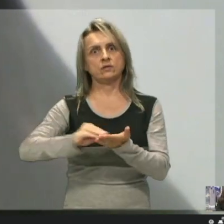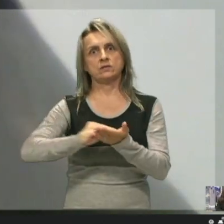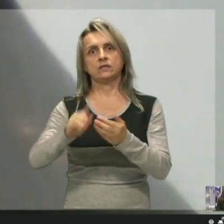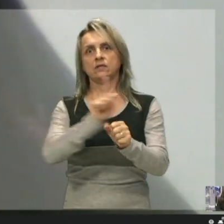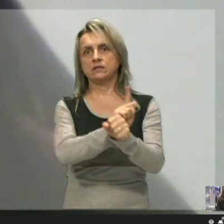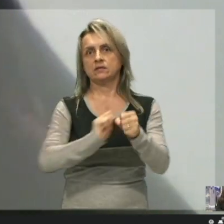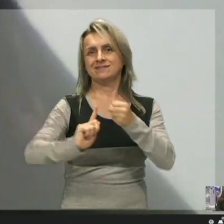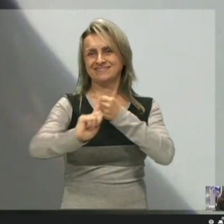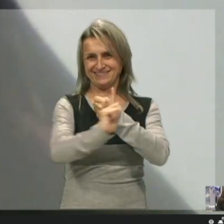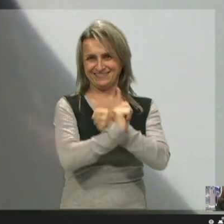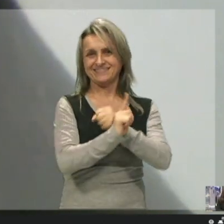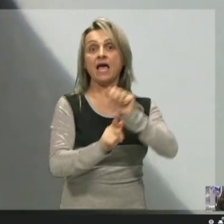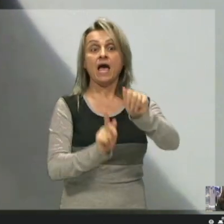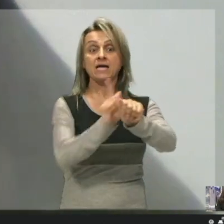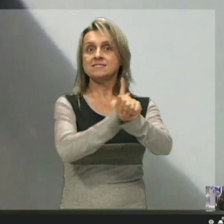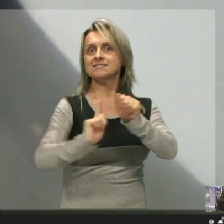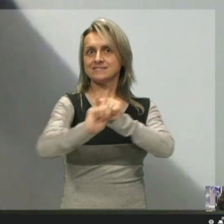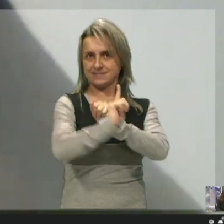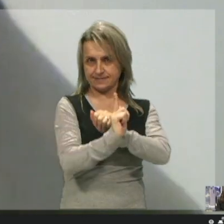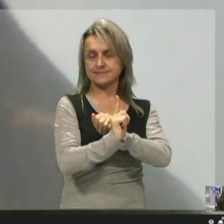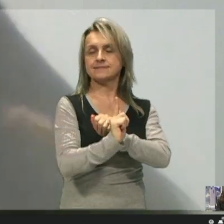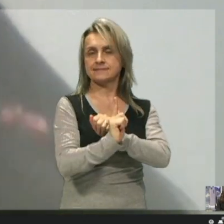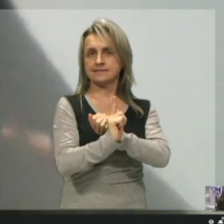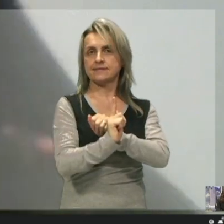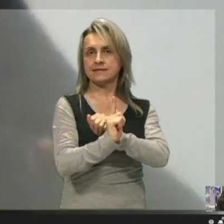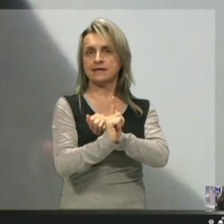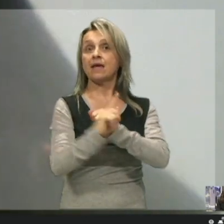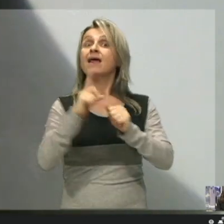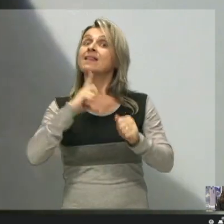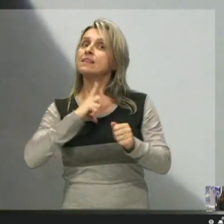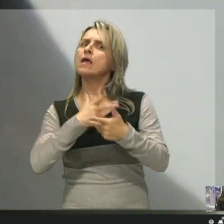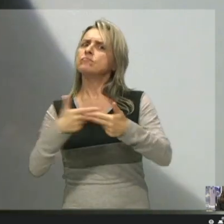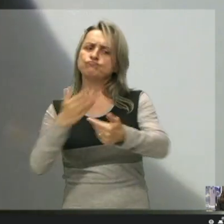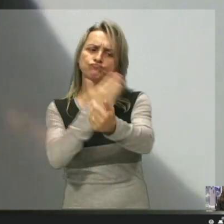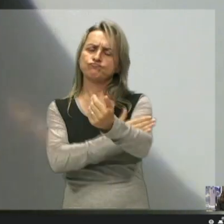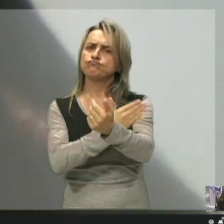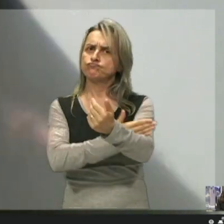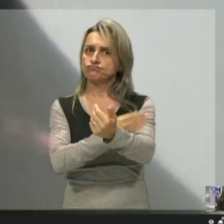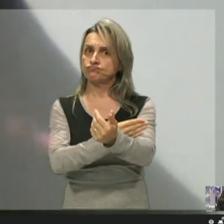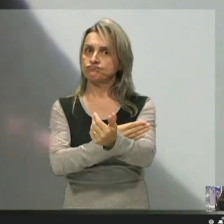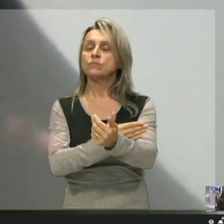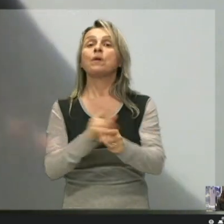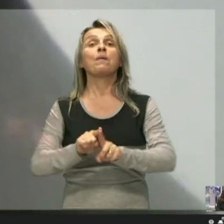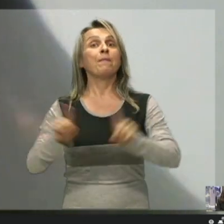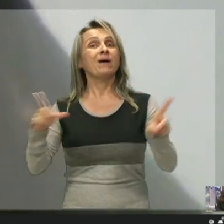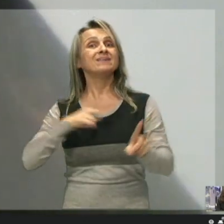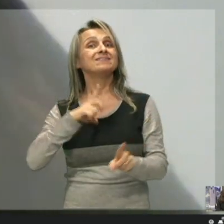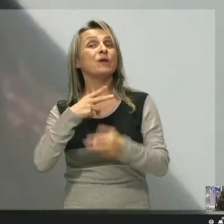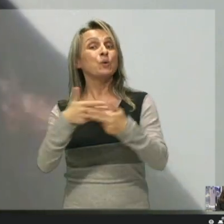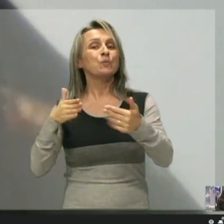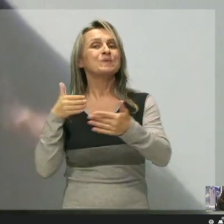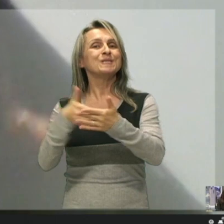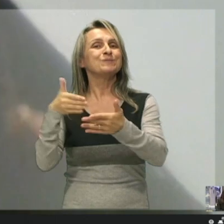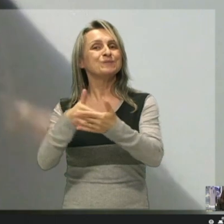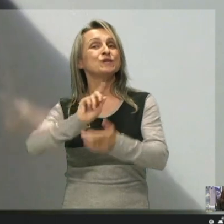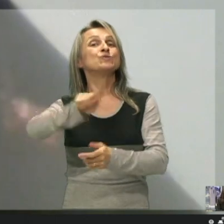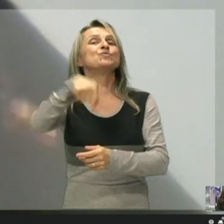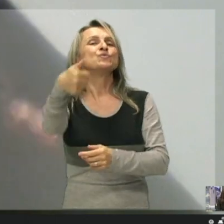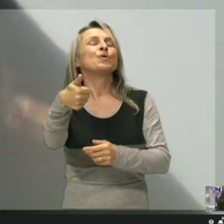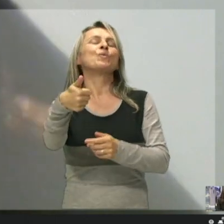estar vinculado a alguma pasta, né? E nós temos algumas dificuldades em relação à demanda da assistência social, com o Conselho